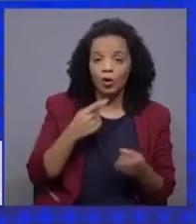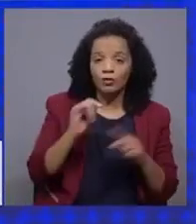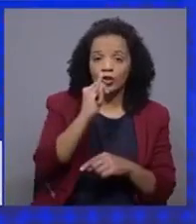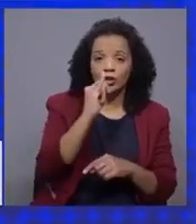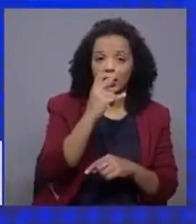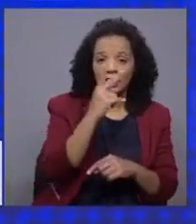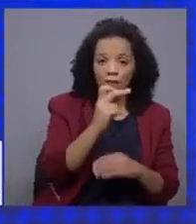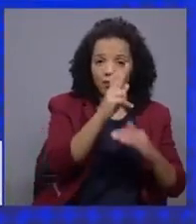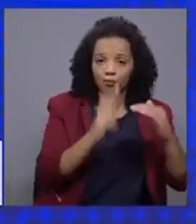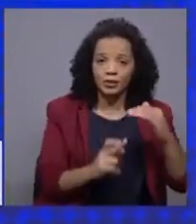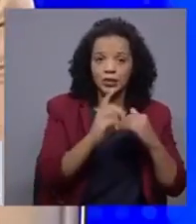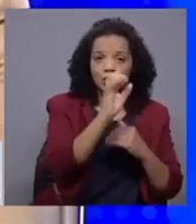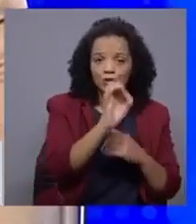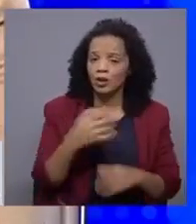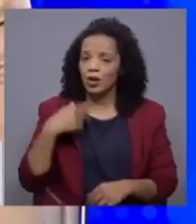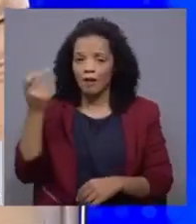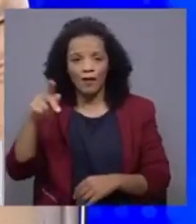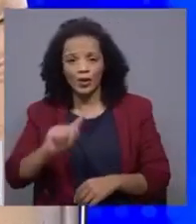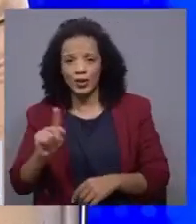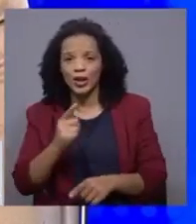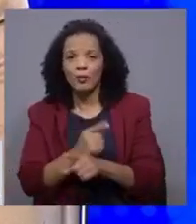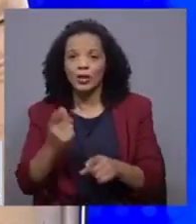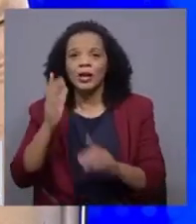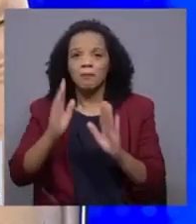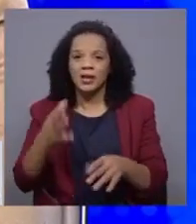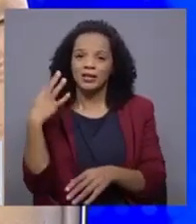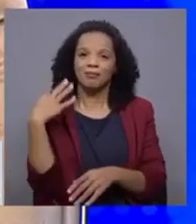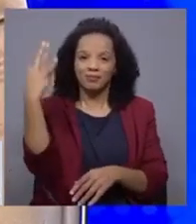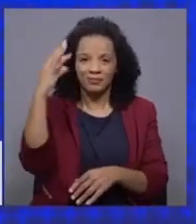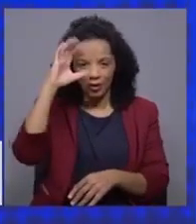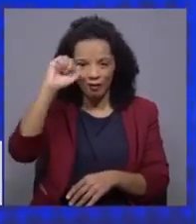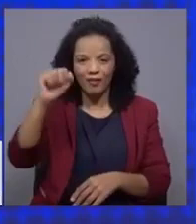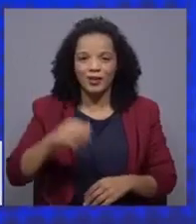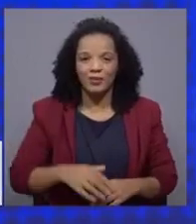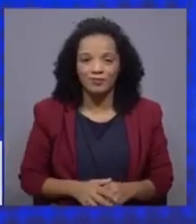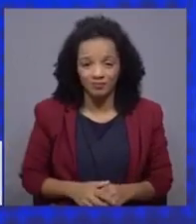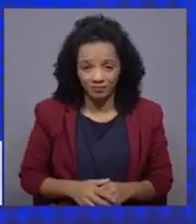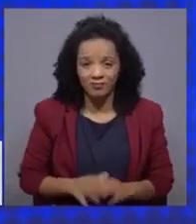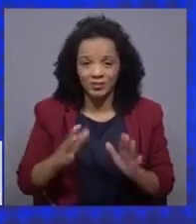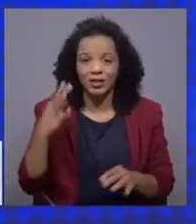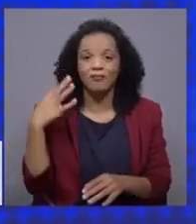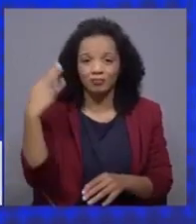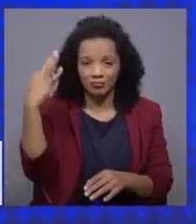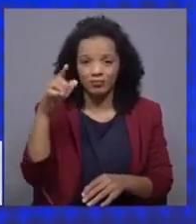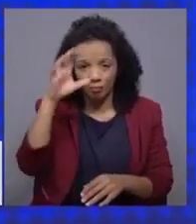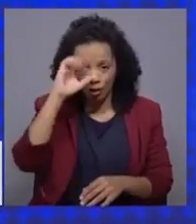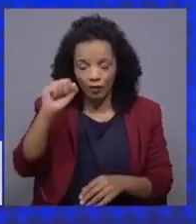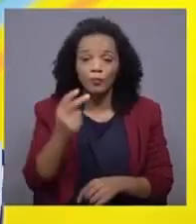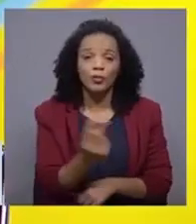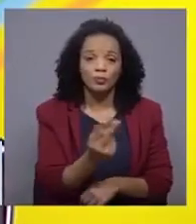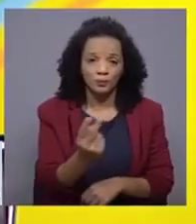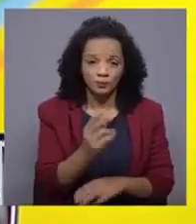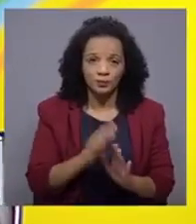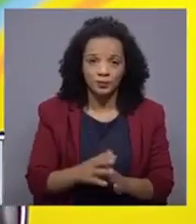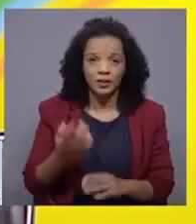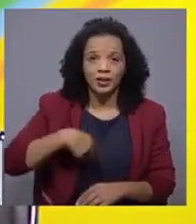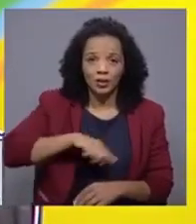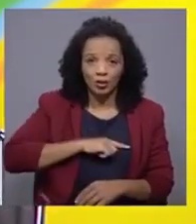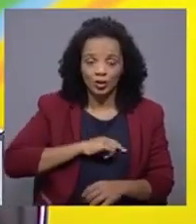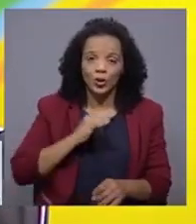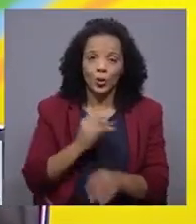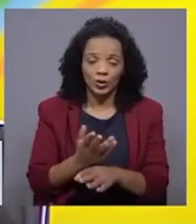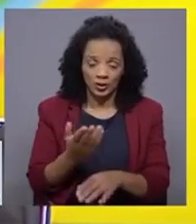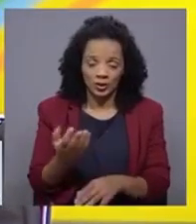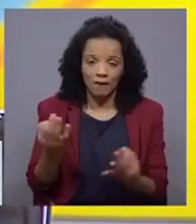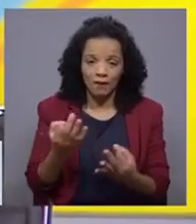da tecnologia para ser possível. Vamos, então, vamos olhar para a presença. Para isso teria um conselho. Francisco Inês, vamos olhar para uma